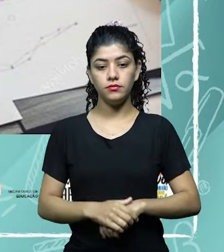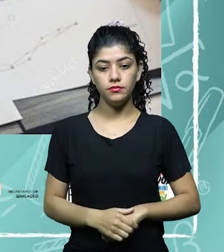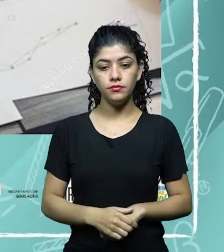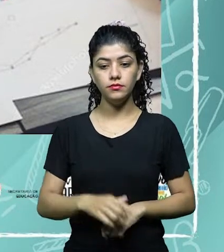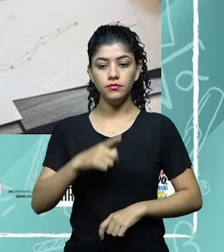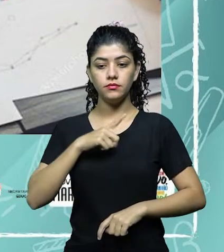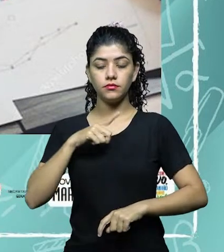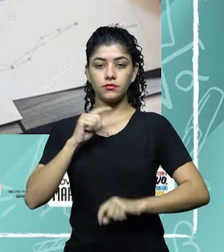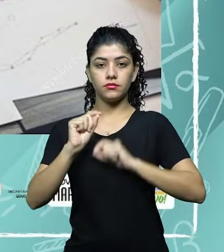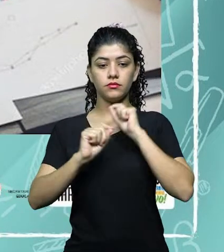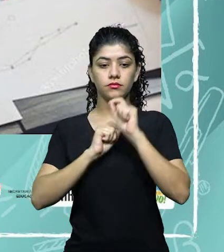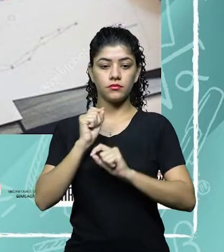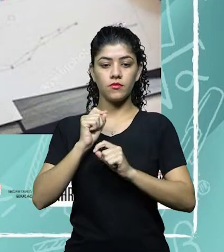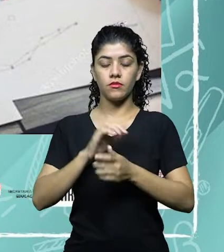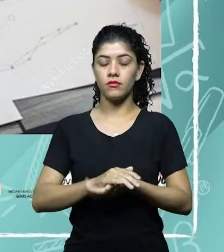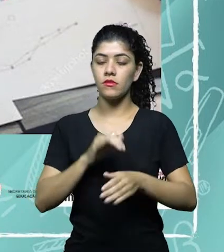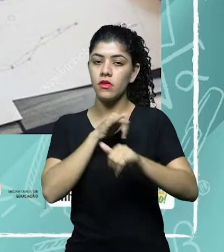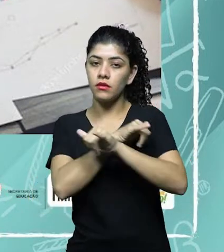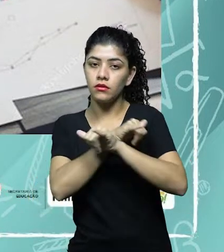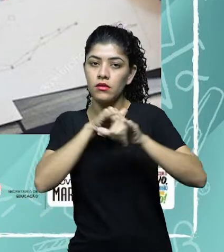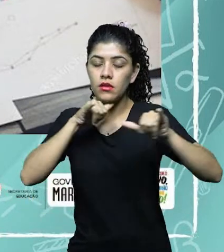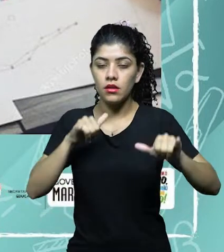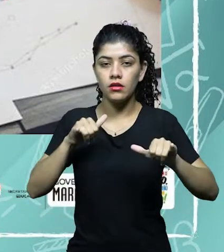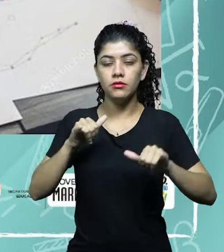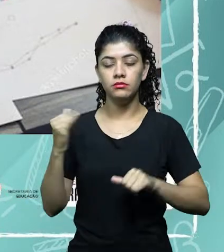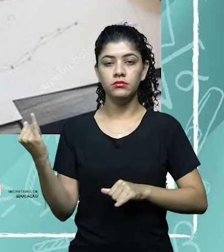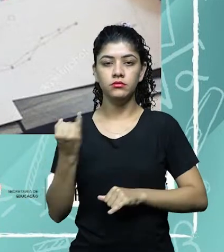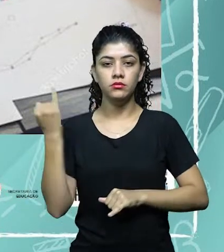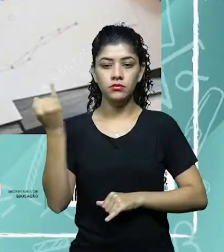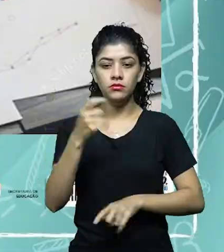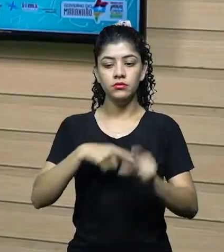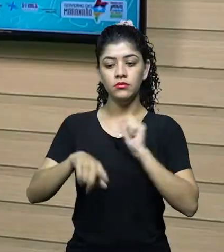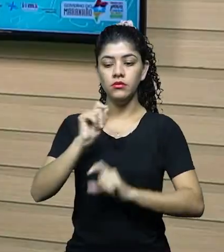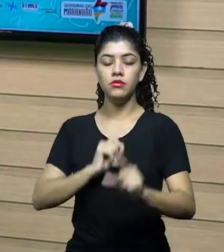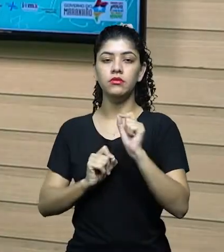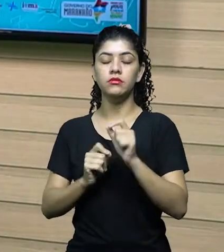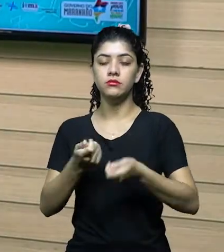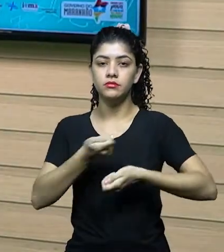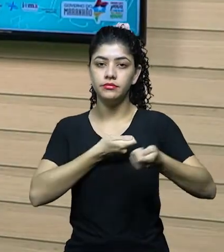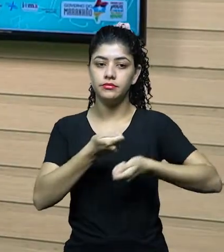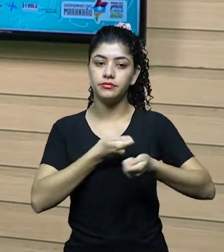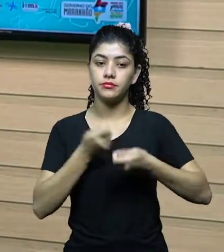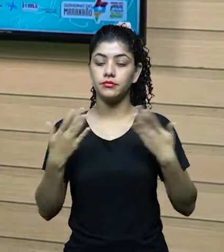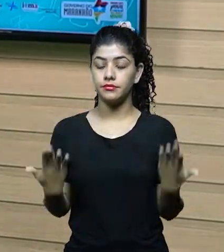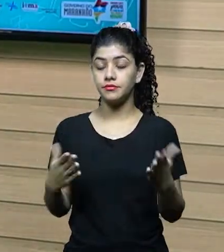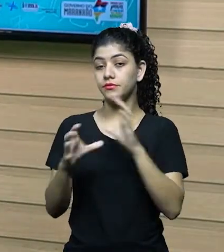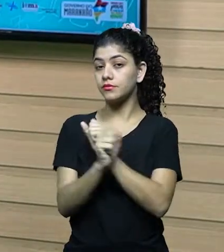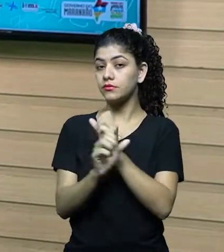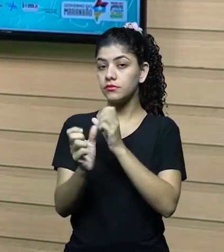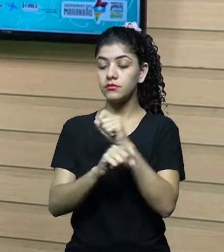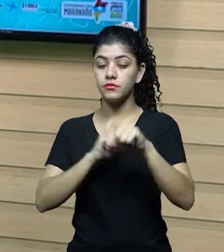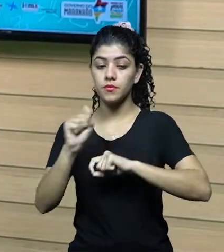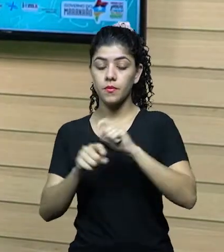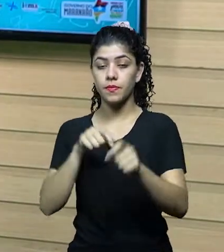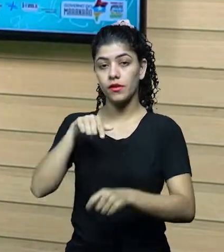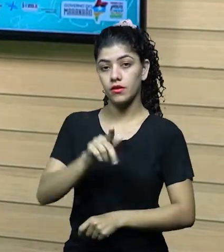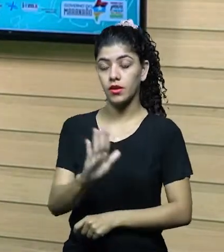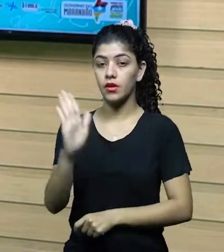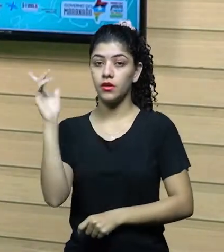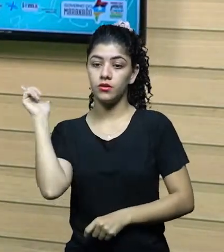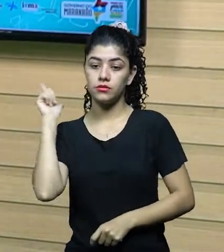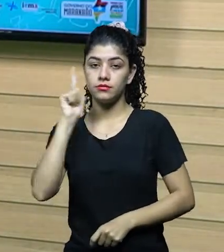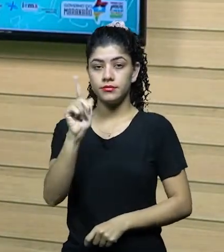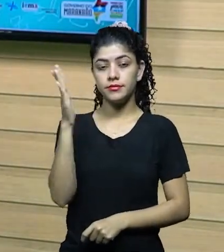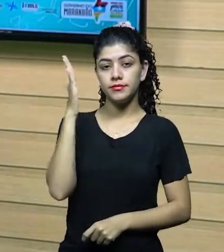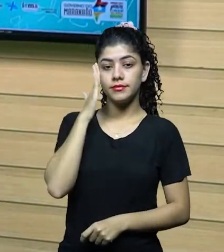se encarrega de dar informação útil para a tomada de decisões econômicas. Então, através da contabilidade, você consegue entender